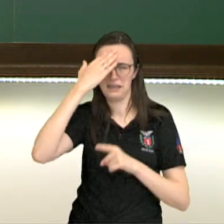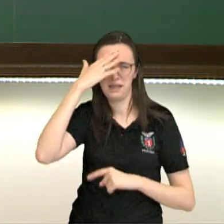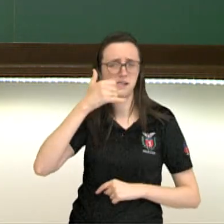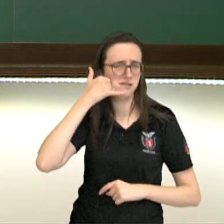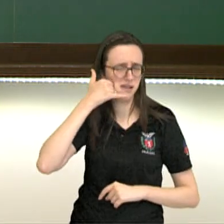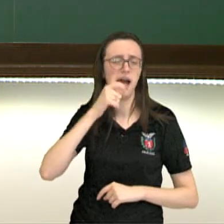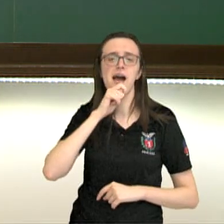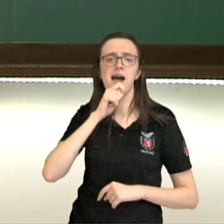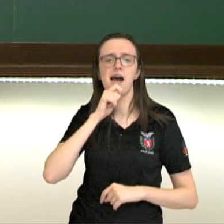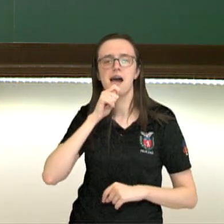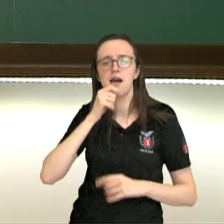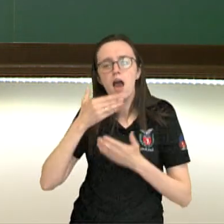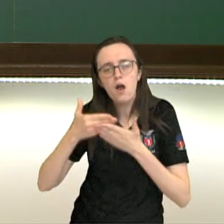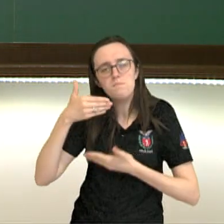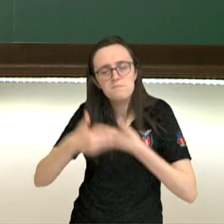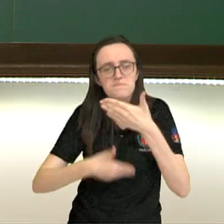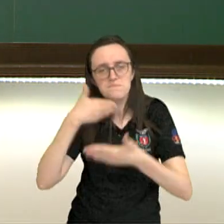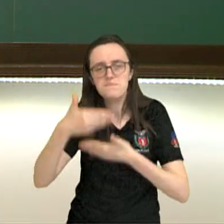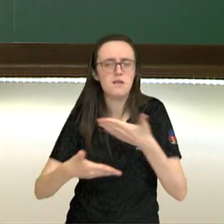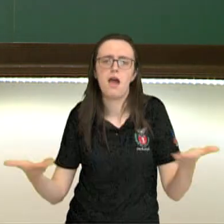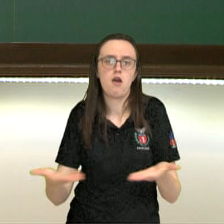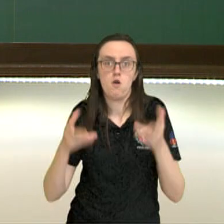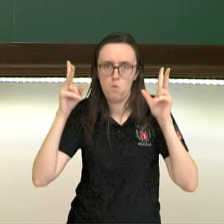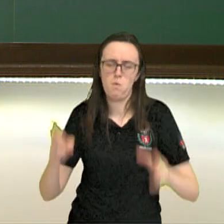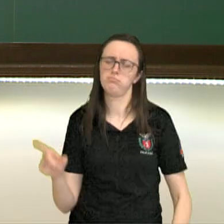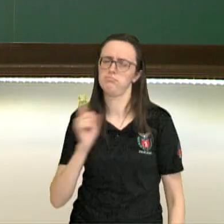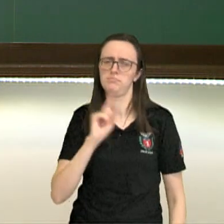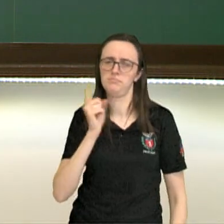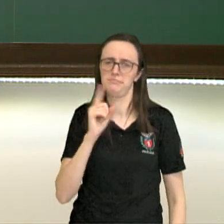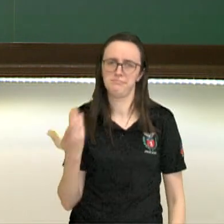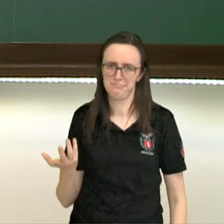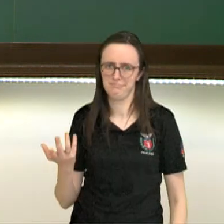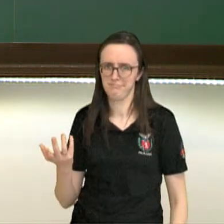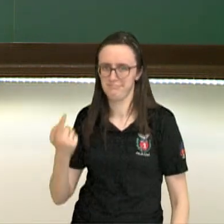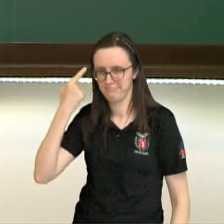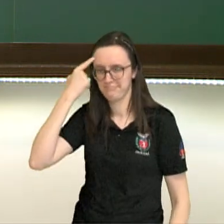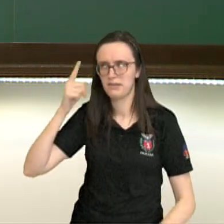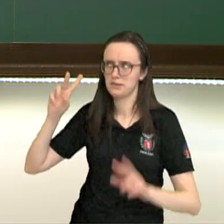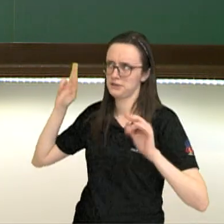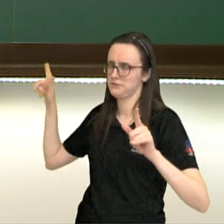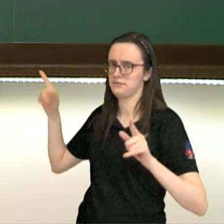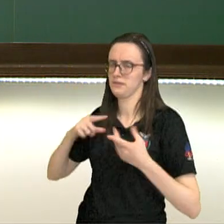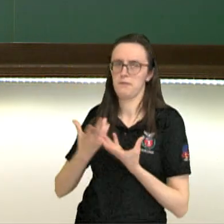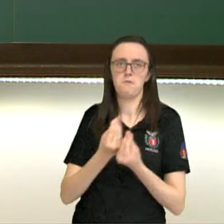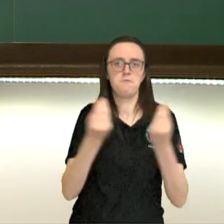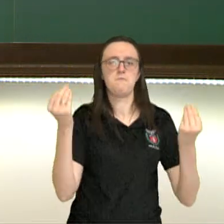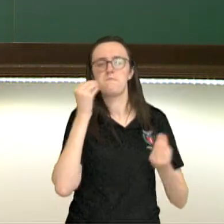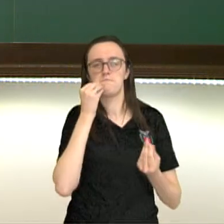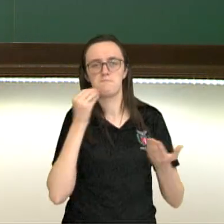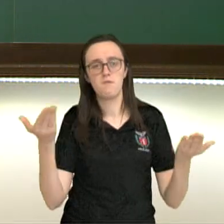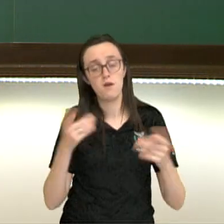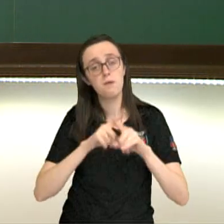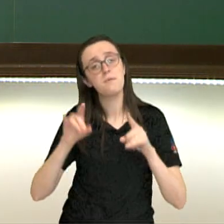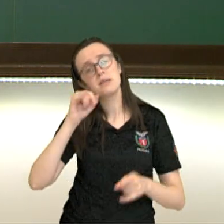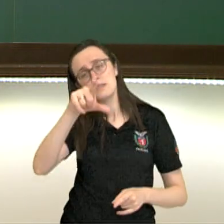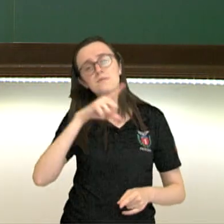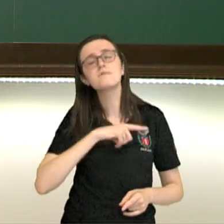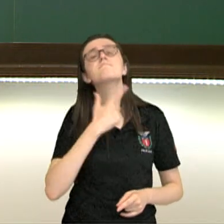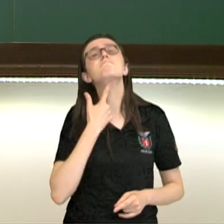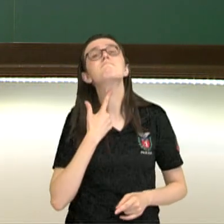ainda estava se desenvolvendo, não era como é hoje, com tantas possibilidades. Mas então, se você